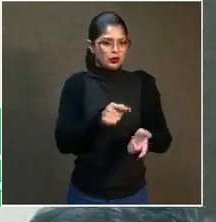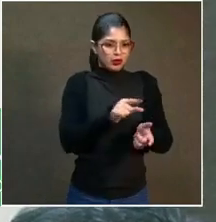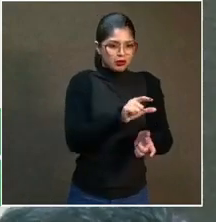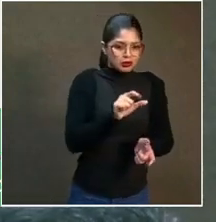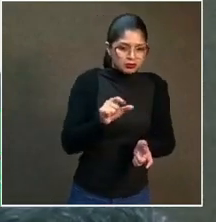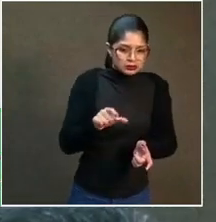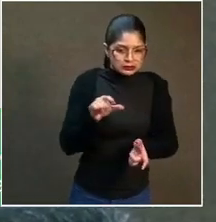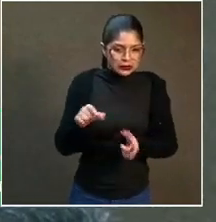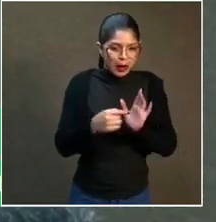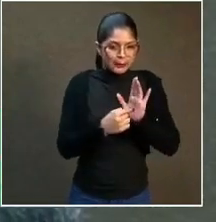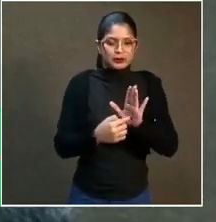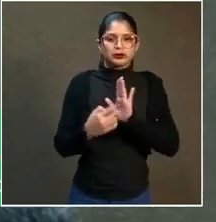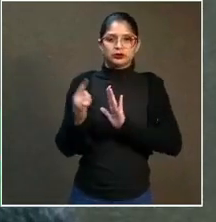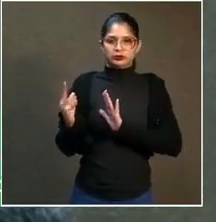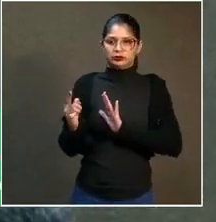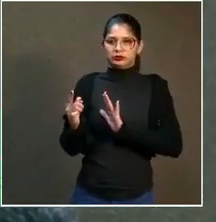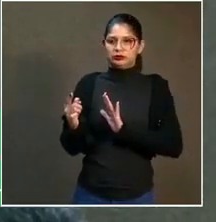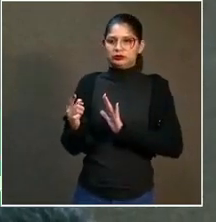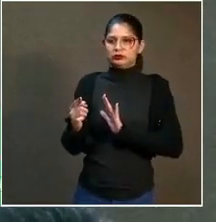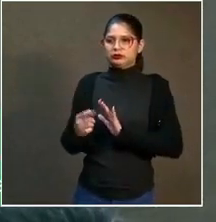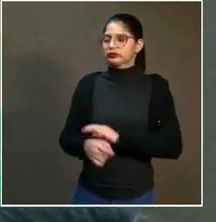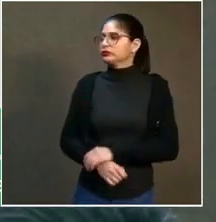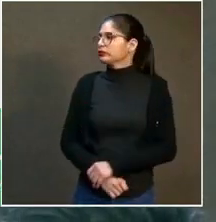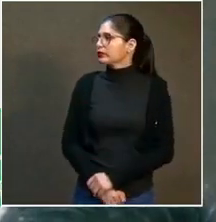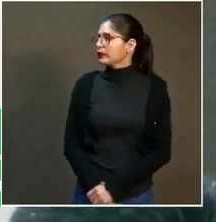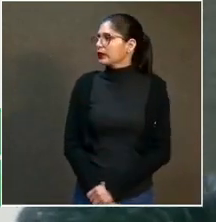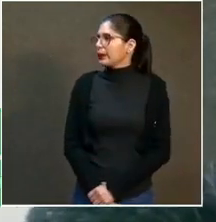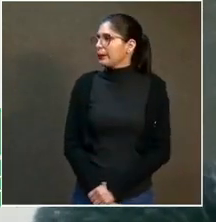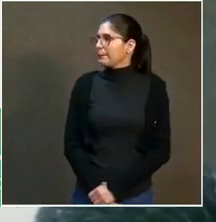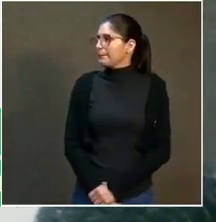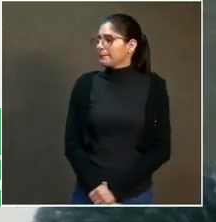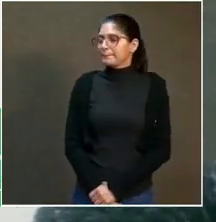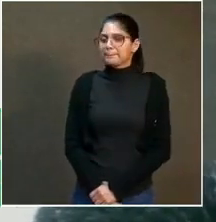tomar as providências. Baixa um pouquinho lá, porque eu acho que tem a foto do projétil.